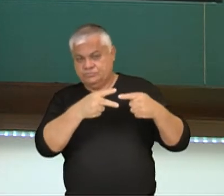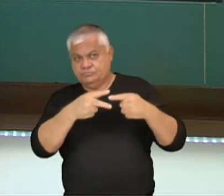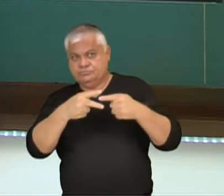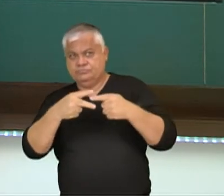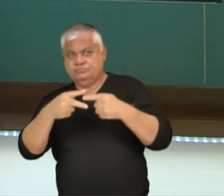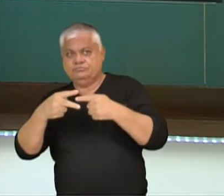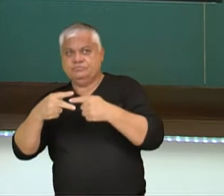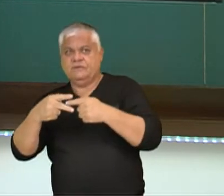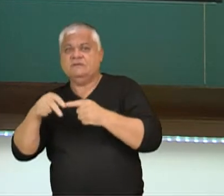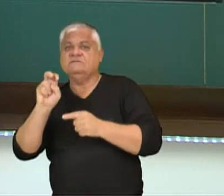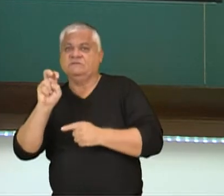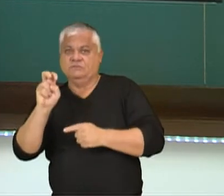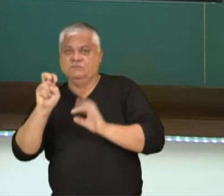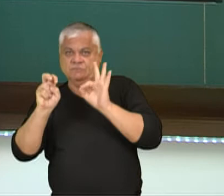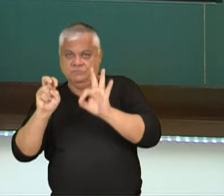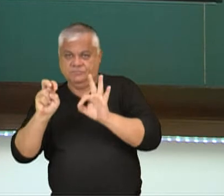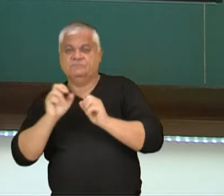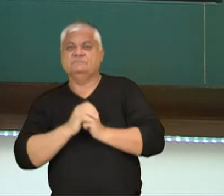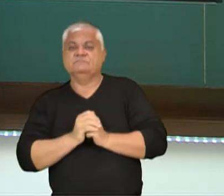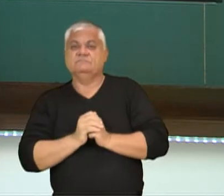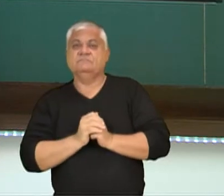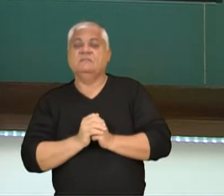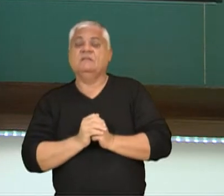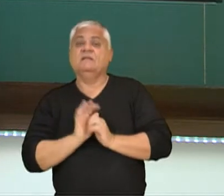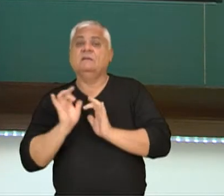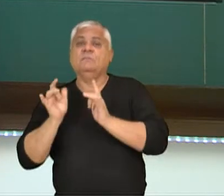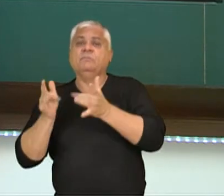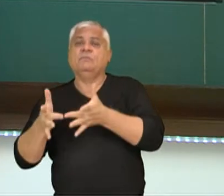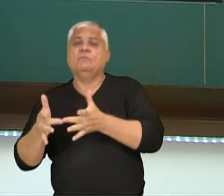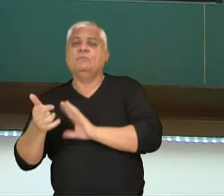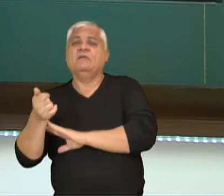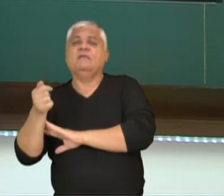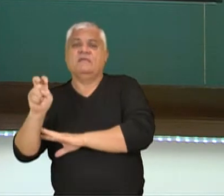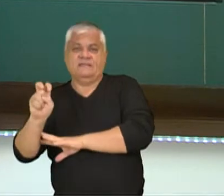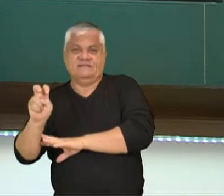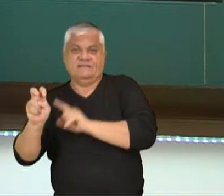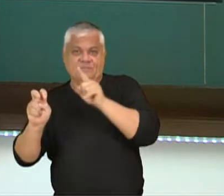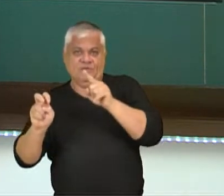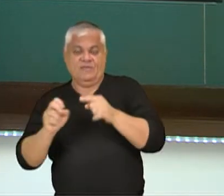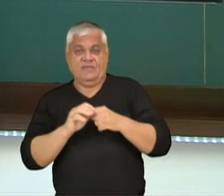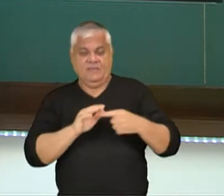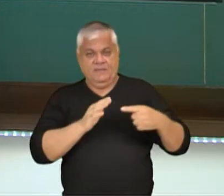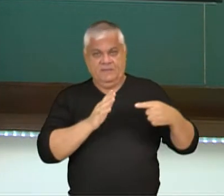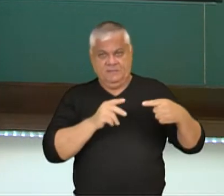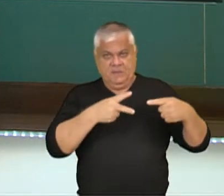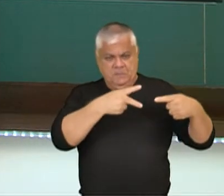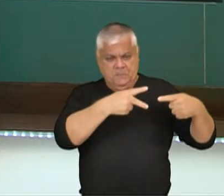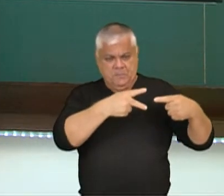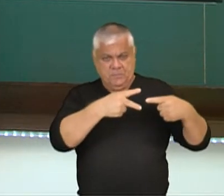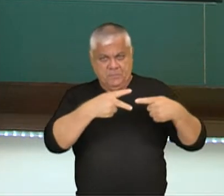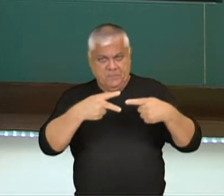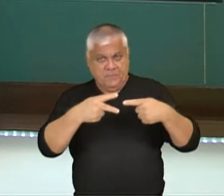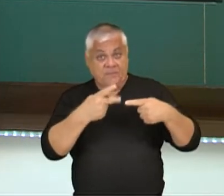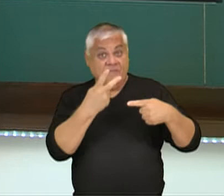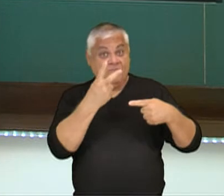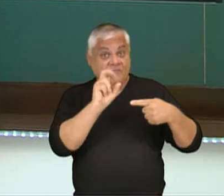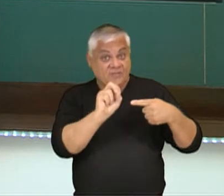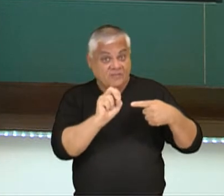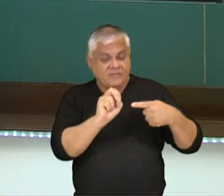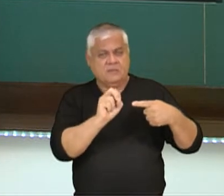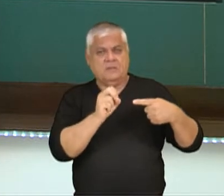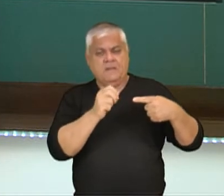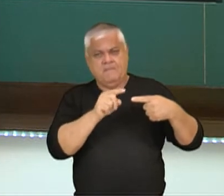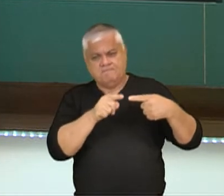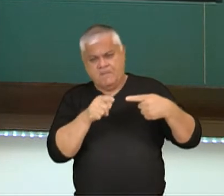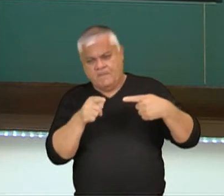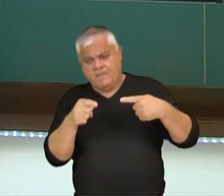já saiba você, vai sobrar uma força resultante de 15, né? Porque você empurra 20 e tem uma força resistiva de 5, então ele